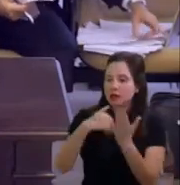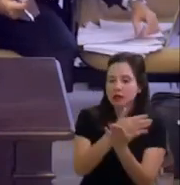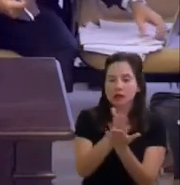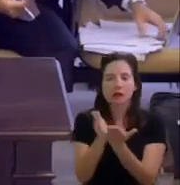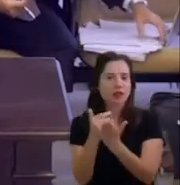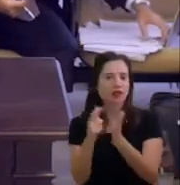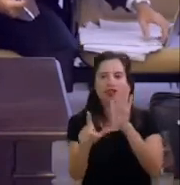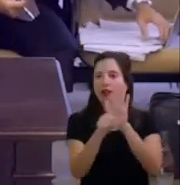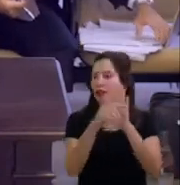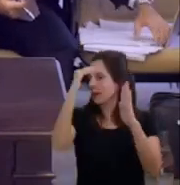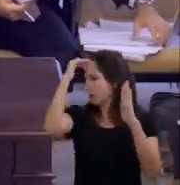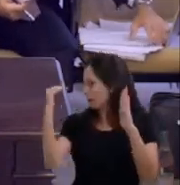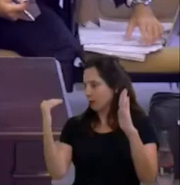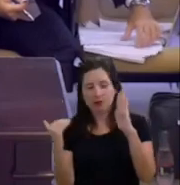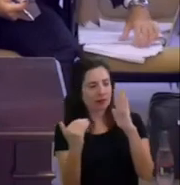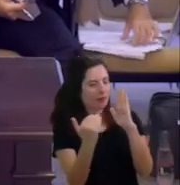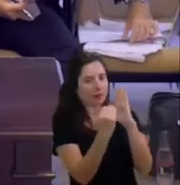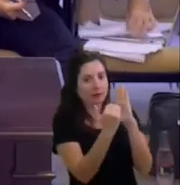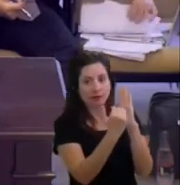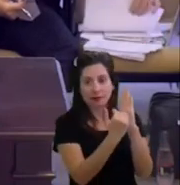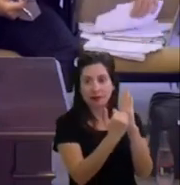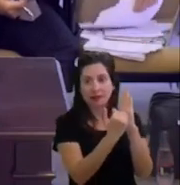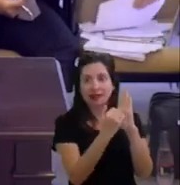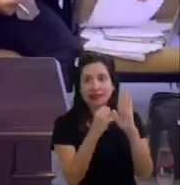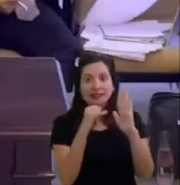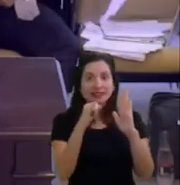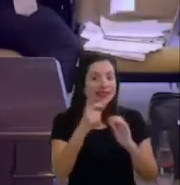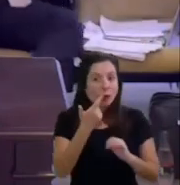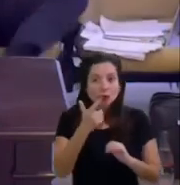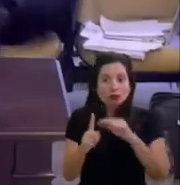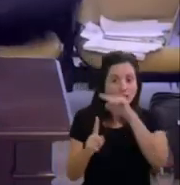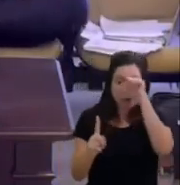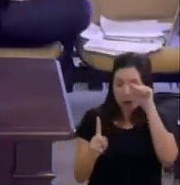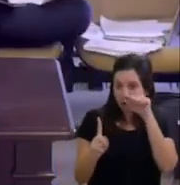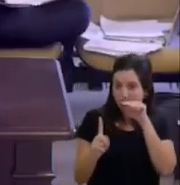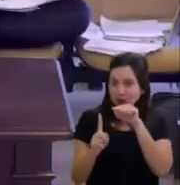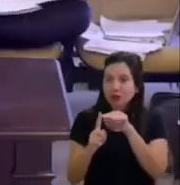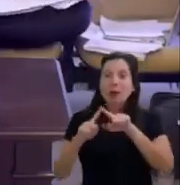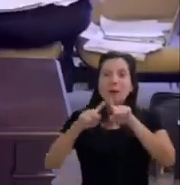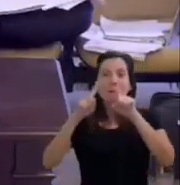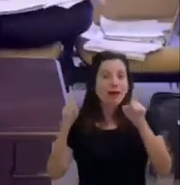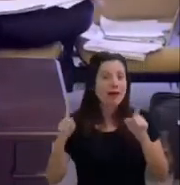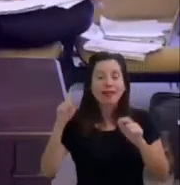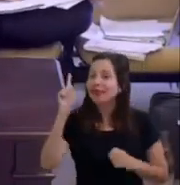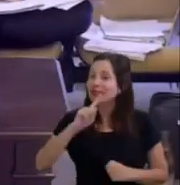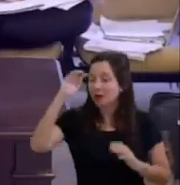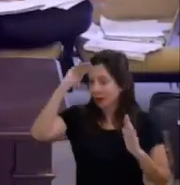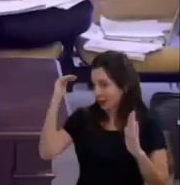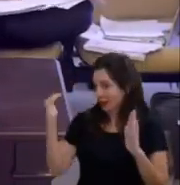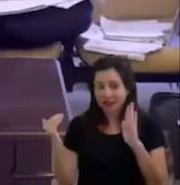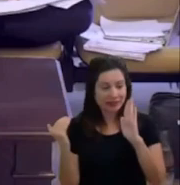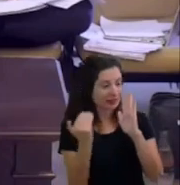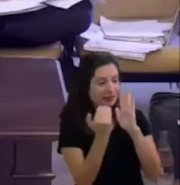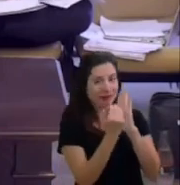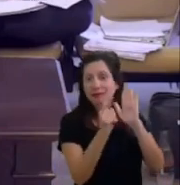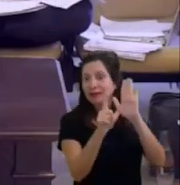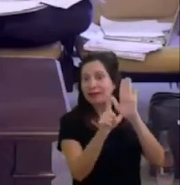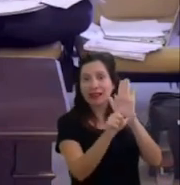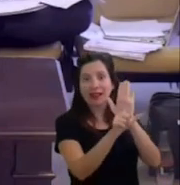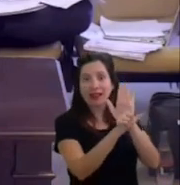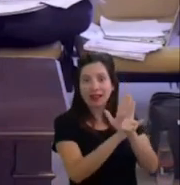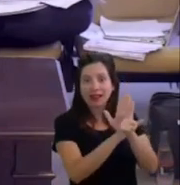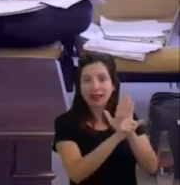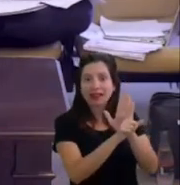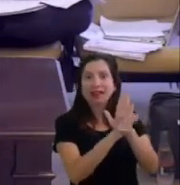de intencionalidade. Ainda que não houvesse intencionalidade, a fraude indireta à lei, a infração indireta à lei, já atrai